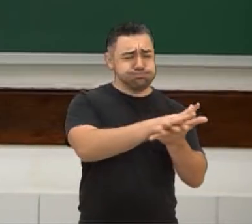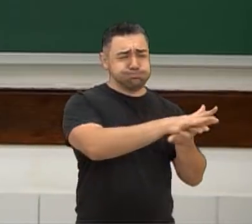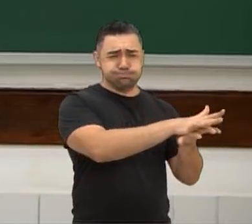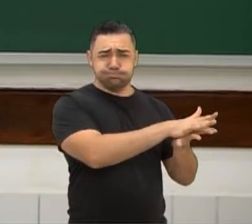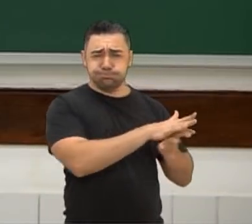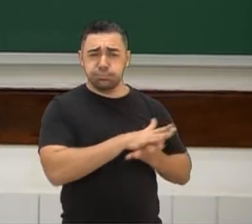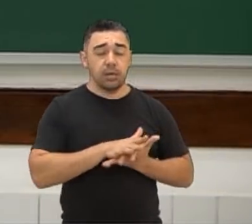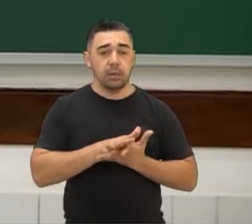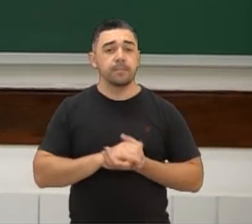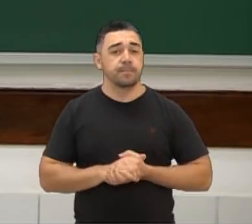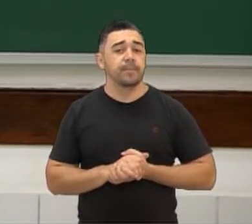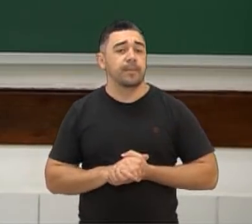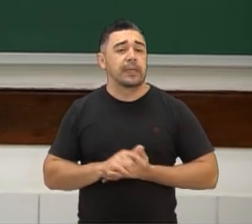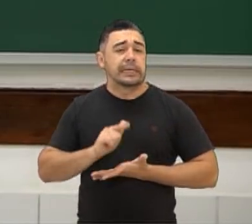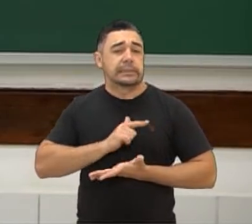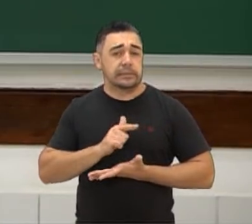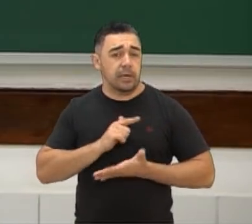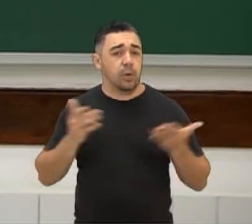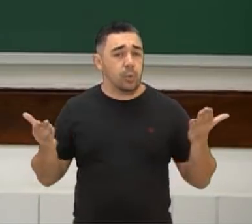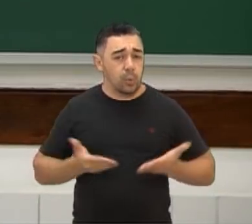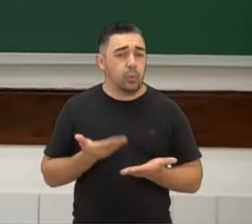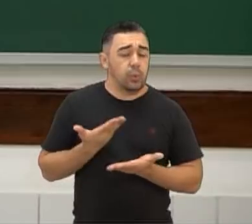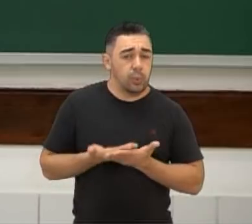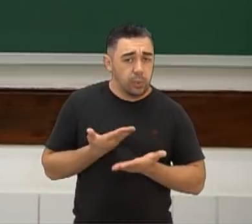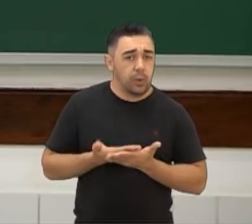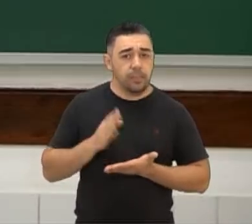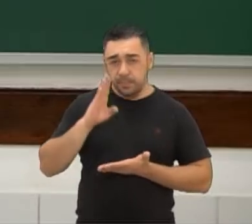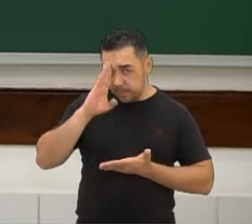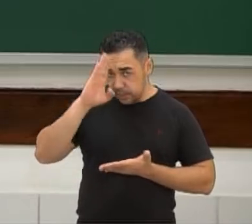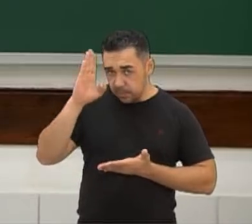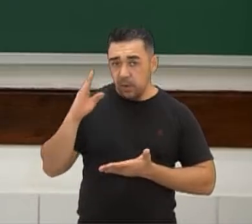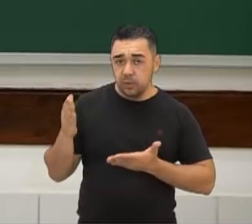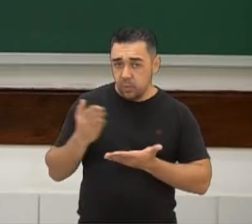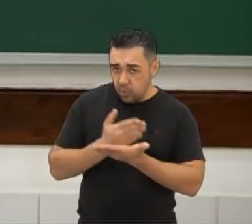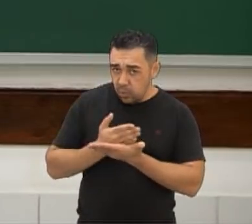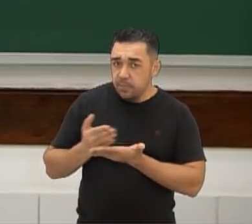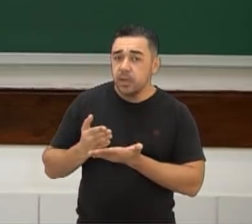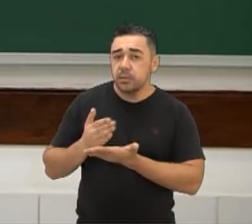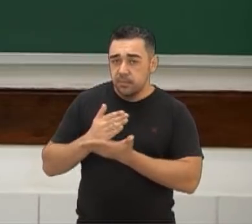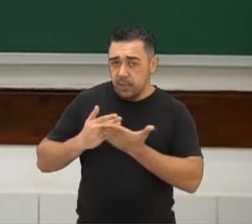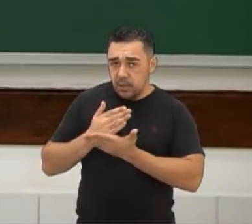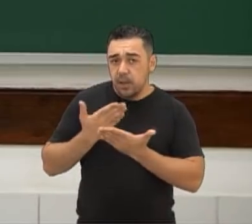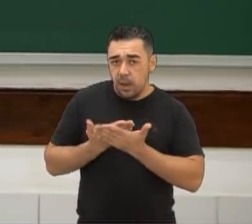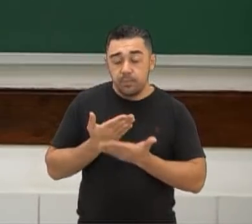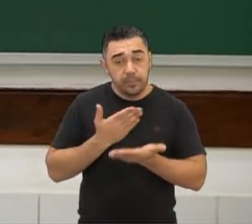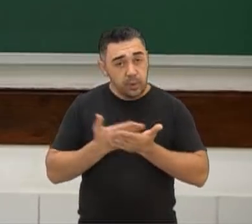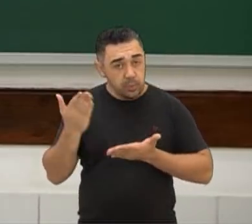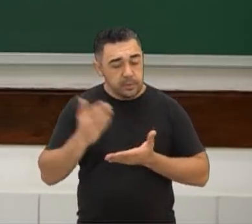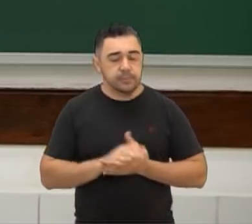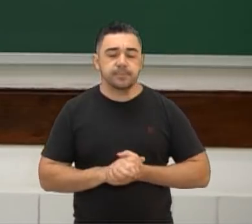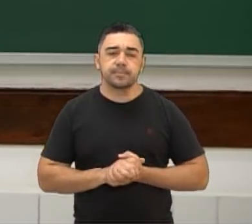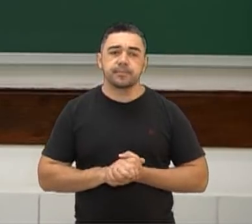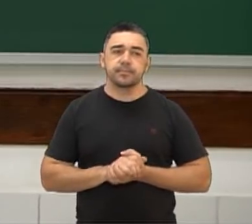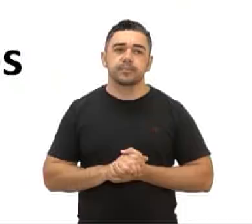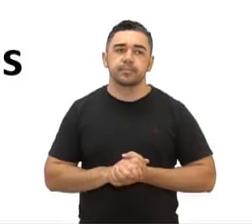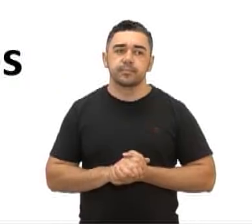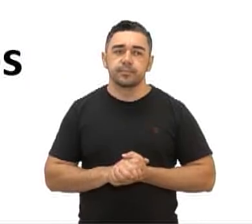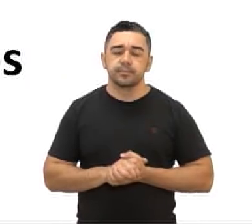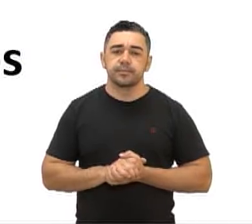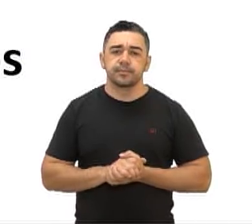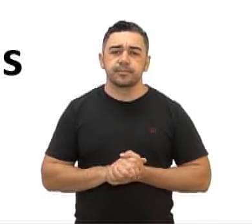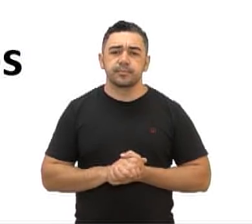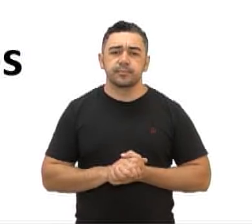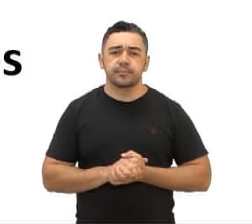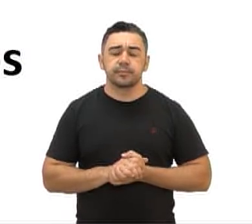isso é um pouco do que nós teremos na aula de hoje, principalmente nessa primeira metade. Para começar,